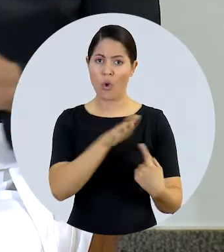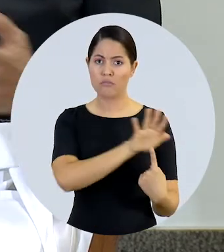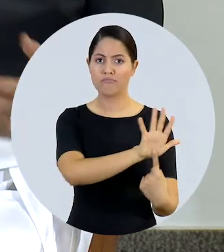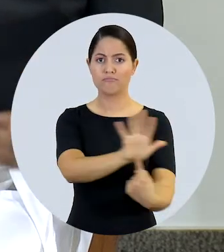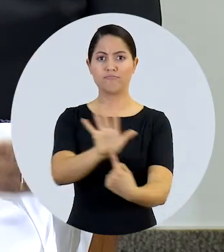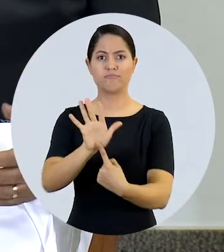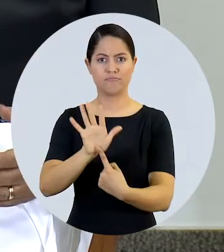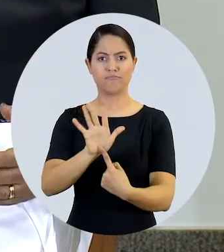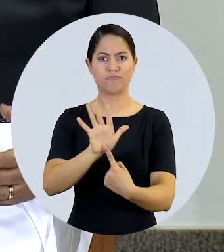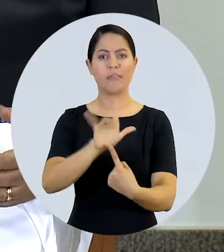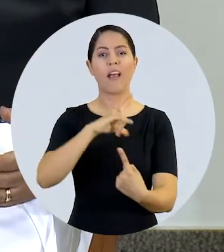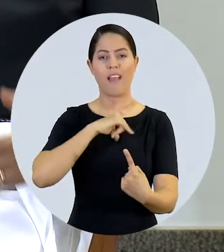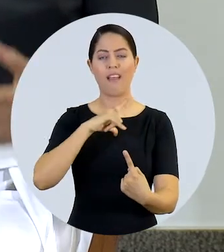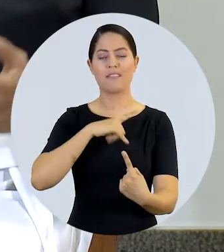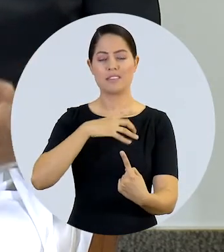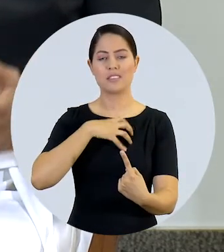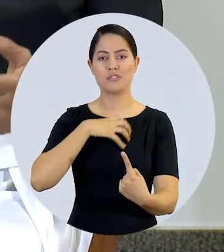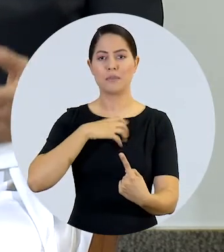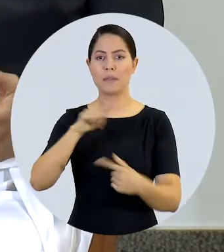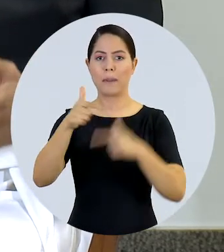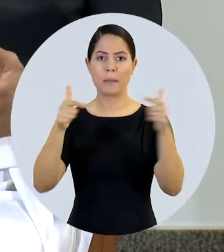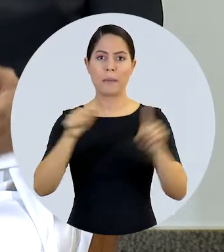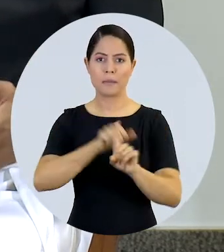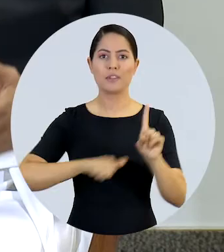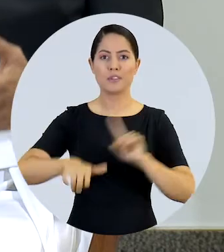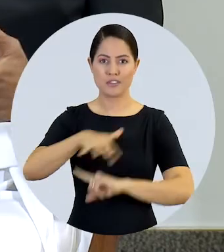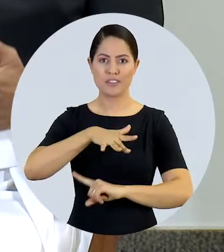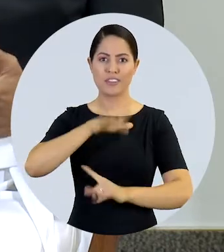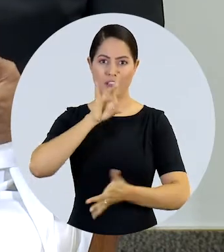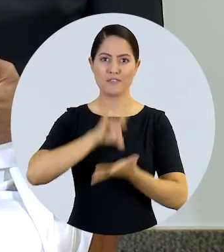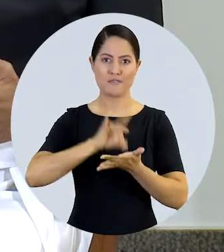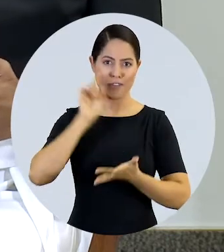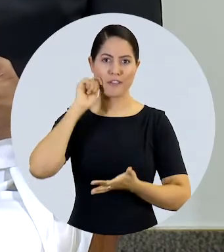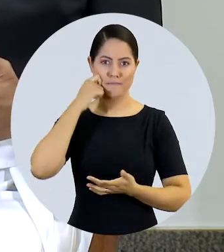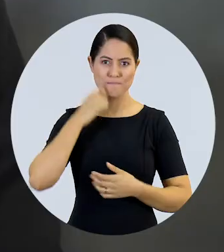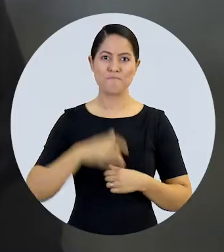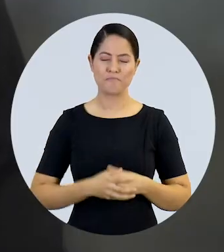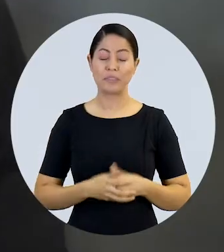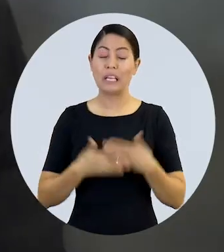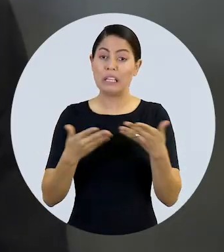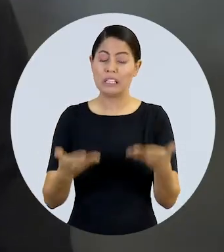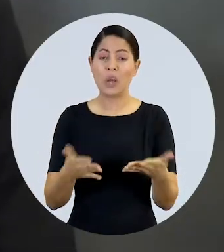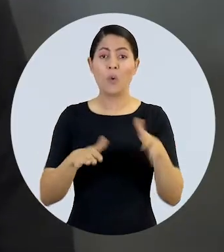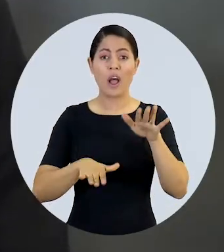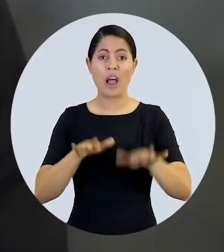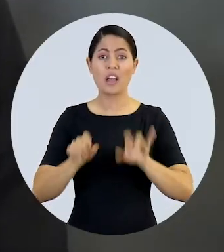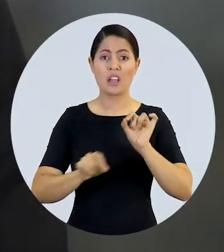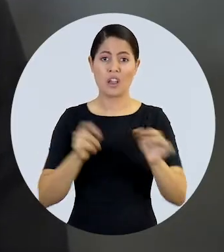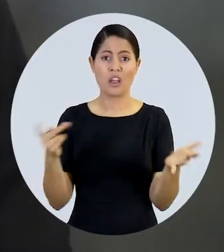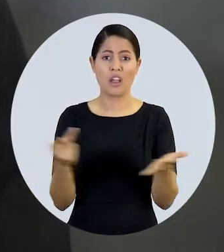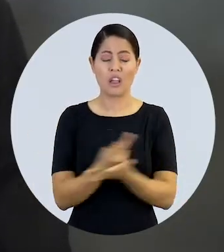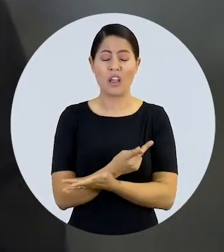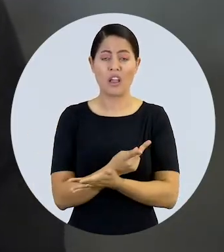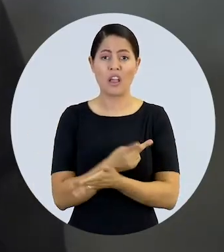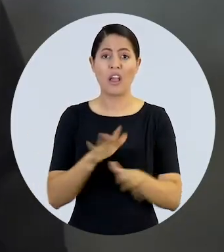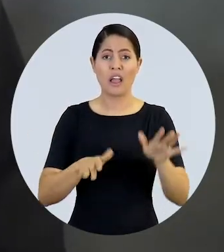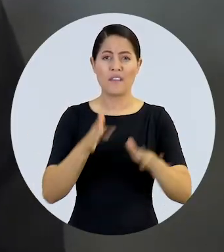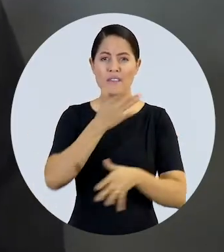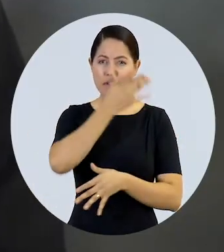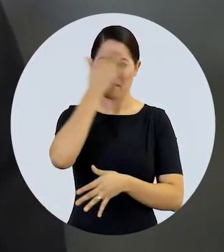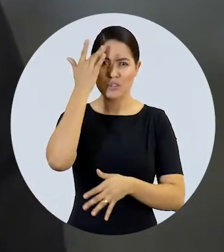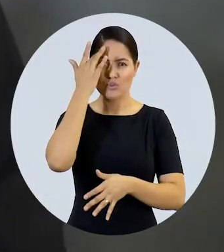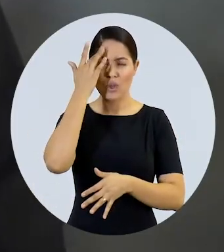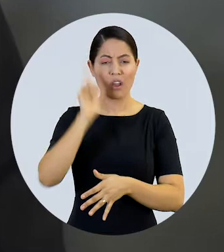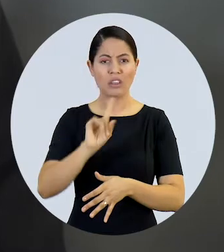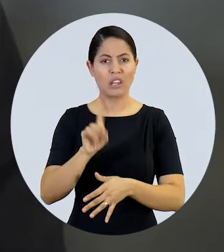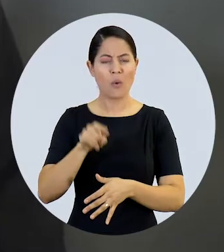ela é visibilizada, ofende aos demais que pertencem ao coletivo. Às vezes,